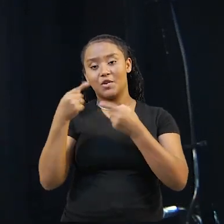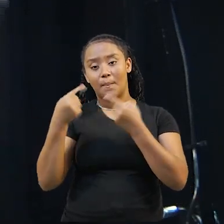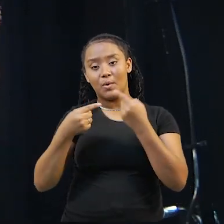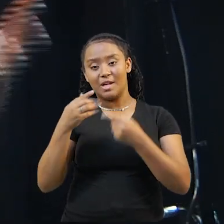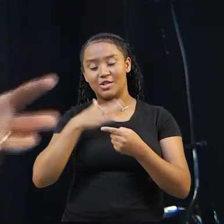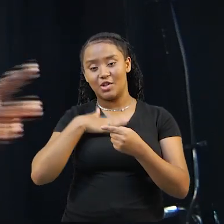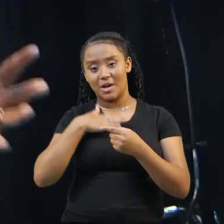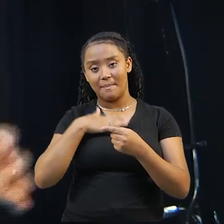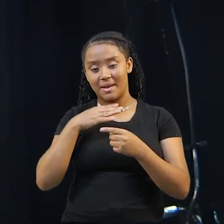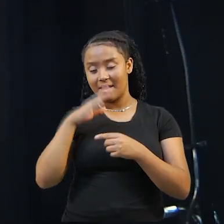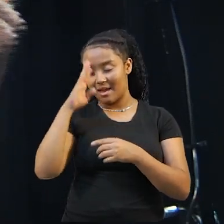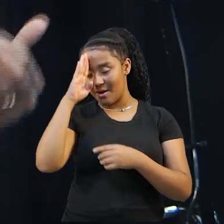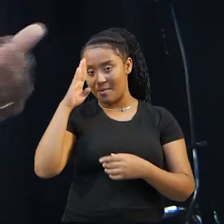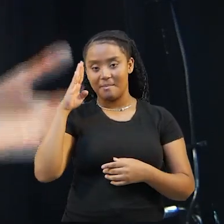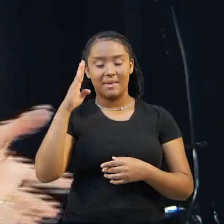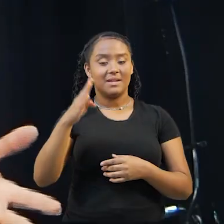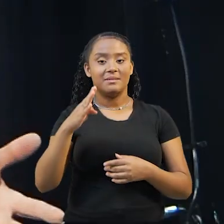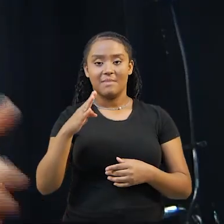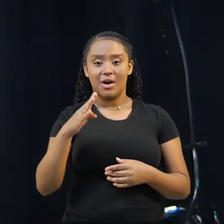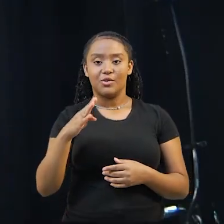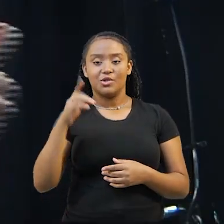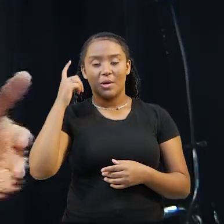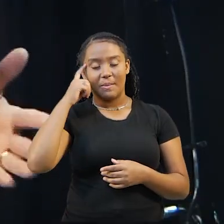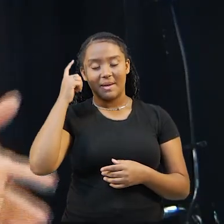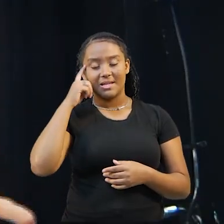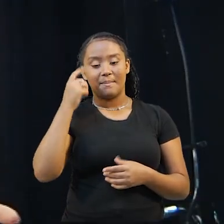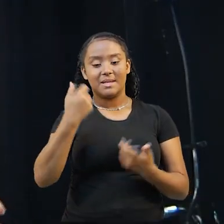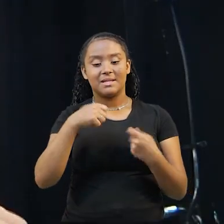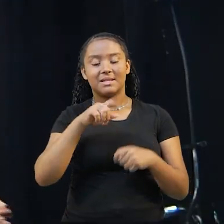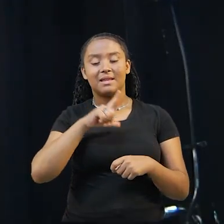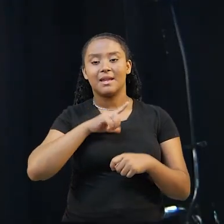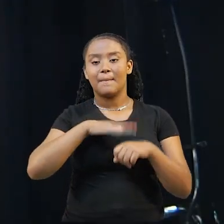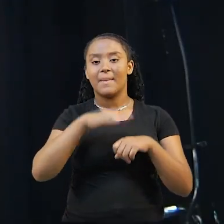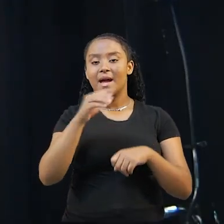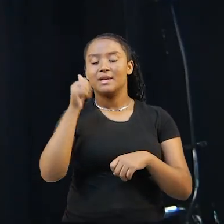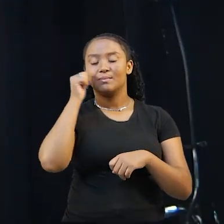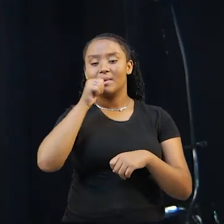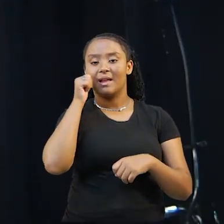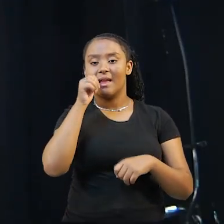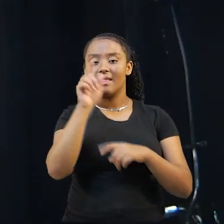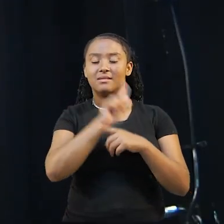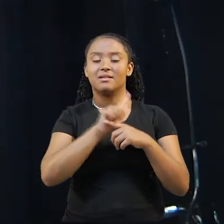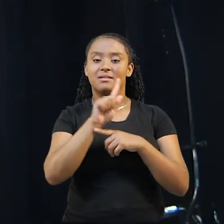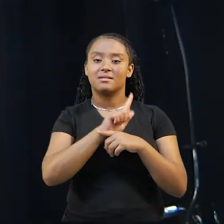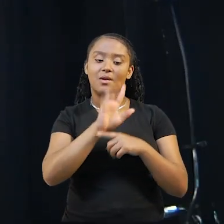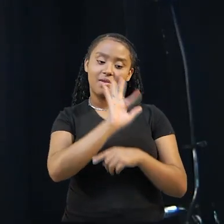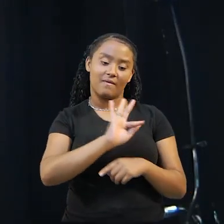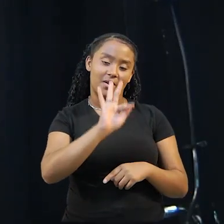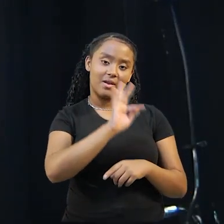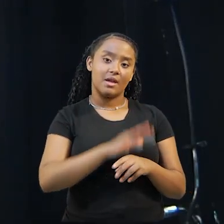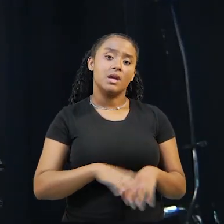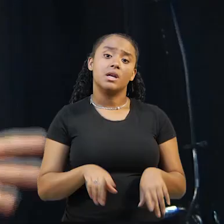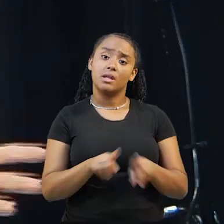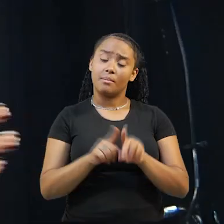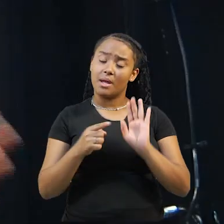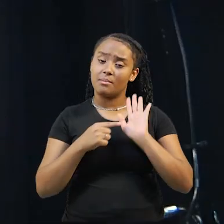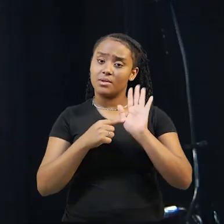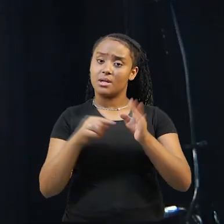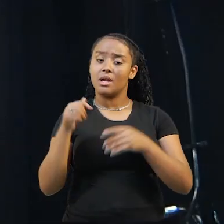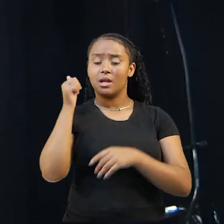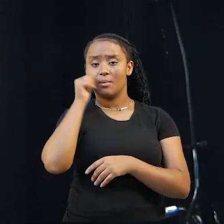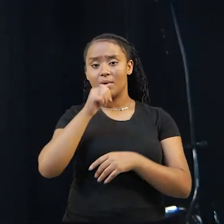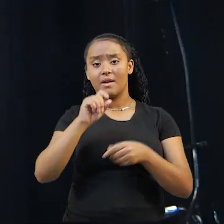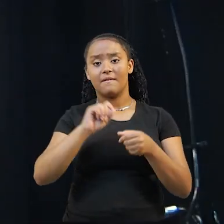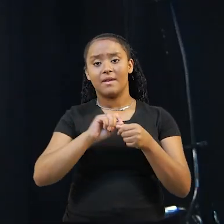sido, no meu pensamento, de que a gente precisa ter mais mulheres também na gestão naquele momento da faculdade. E mostrar que mulher